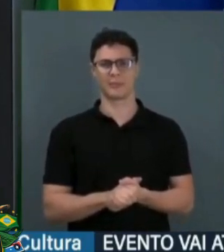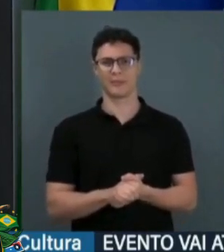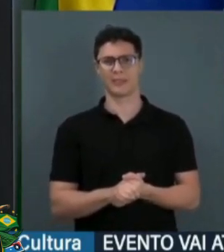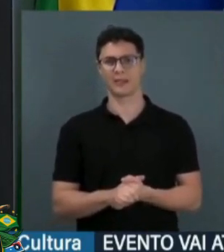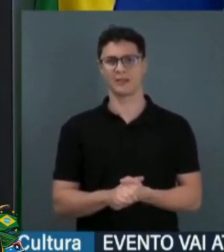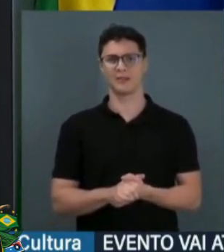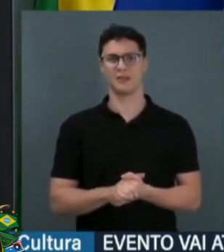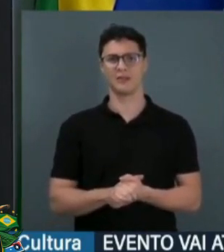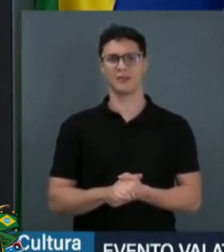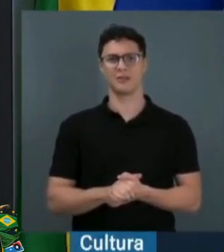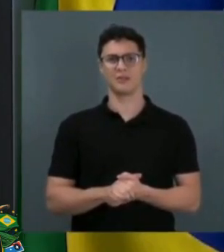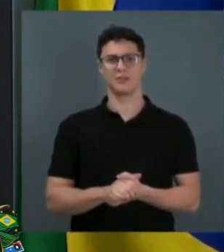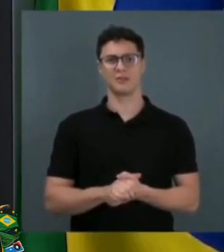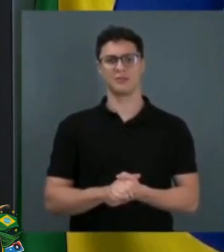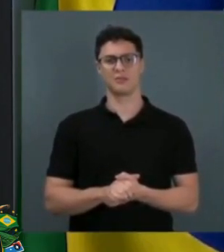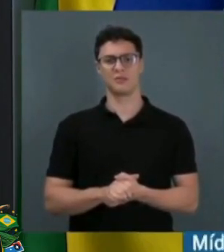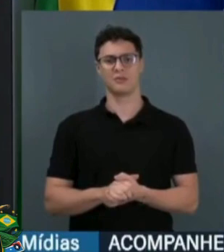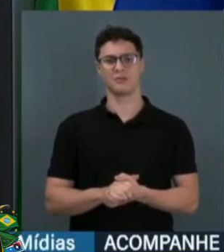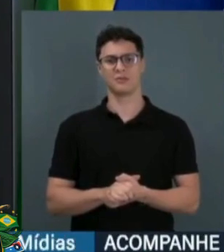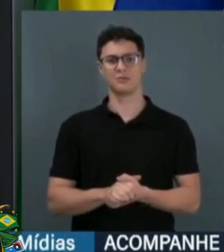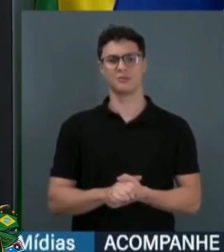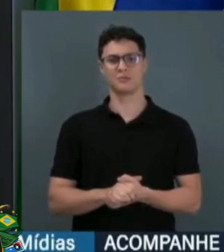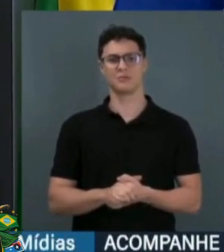fazendo Alexandre de Moraes.